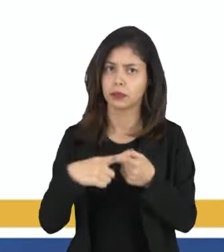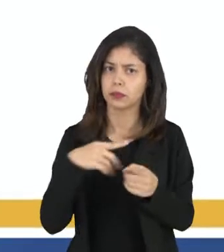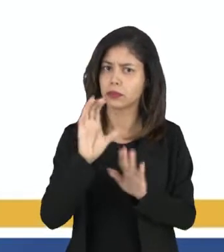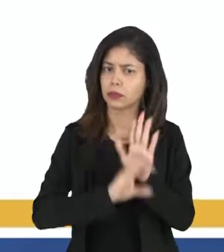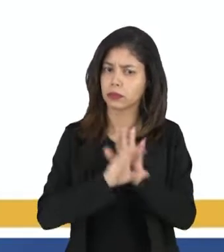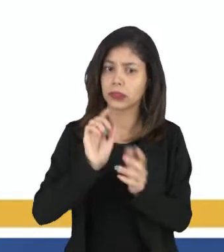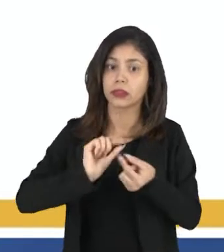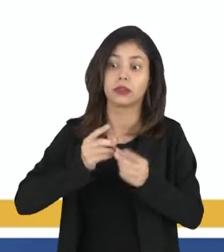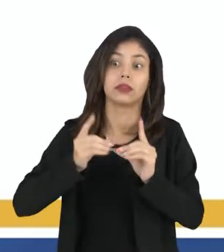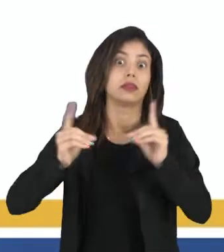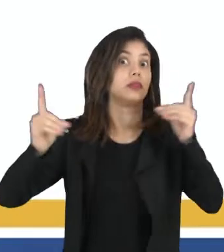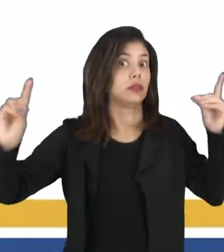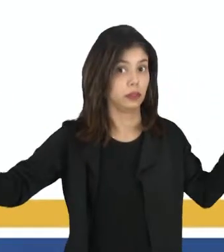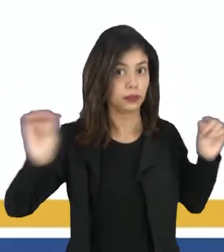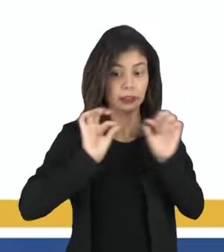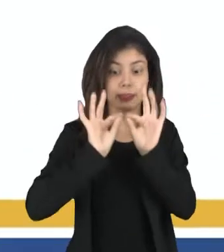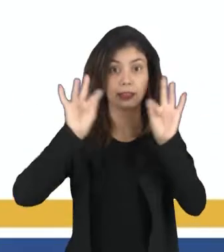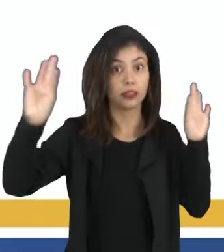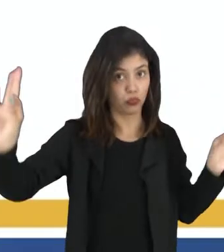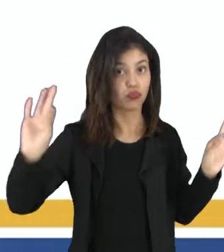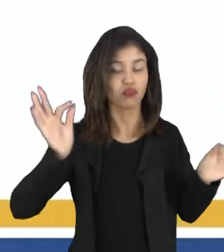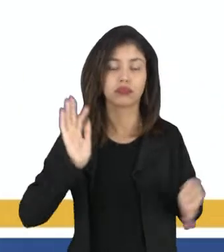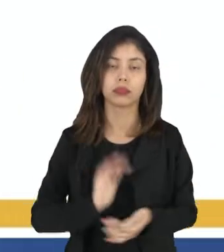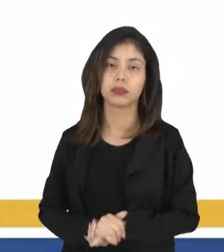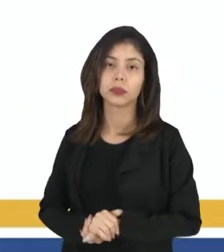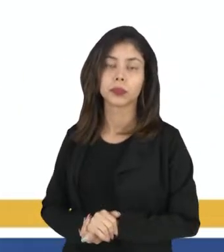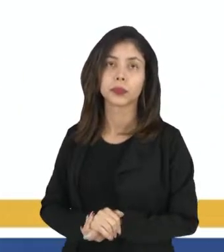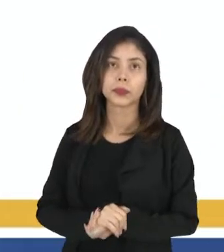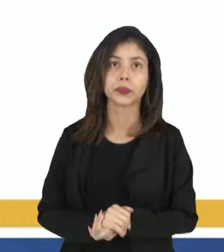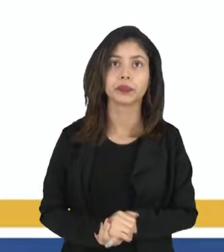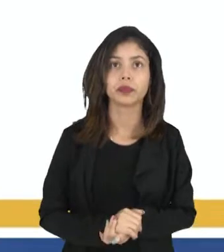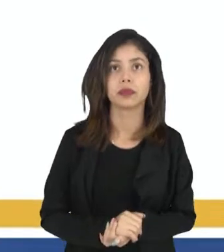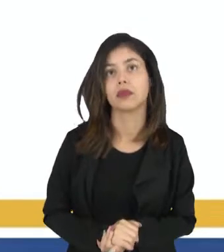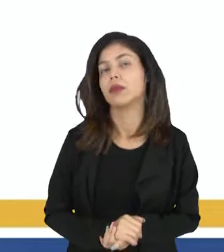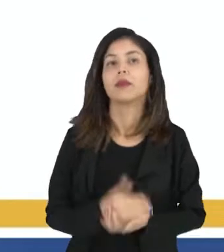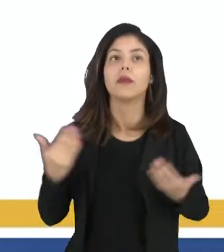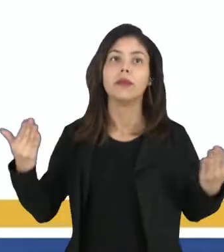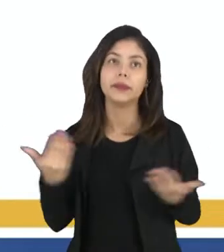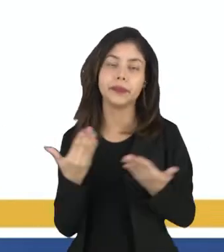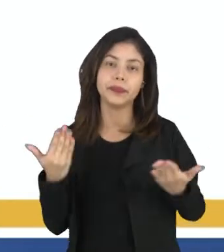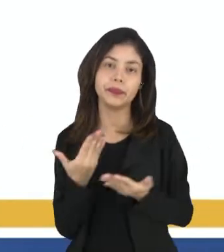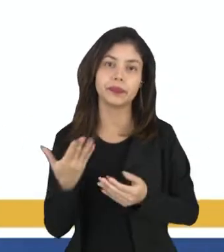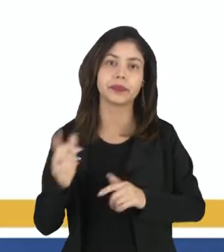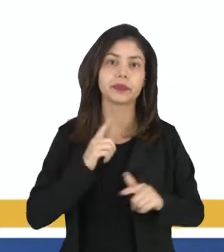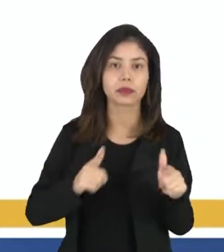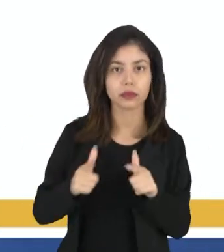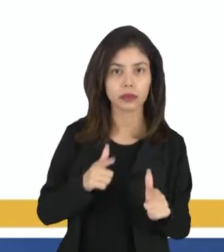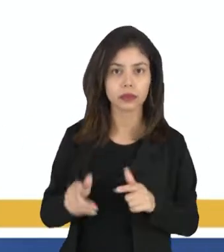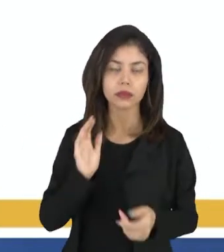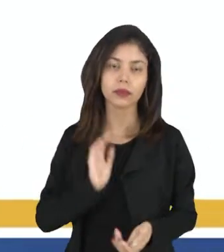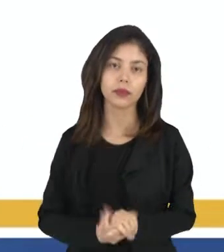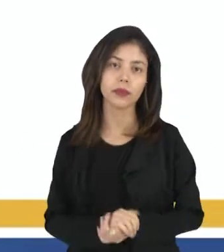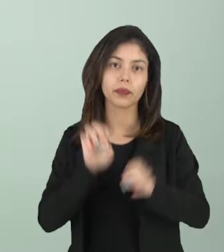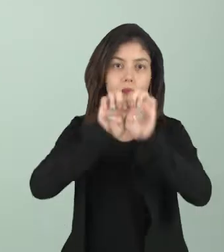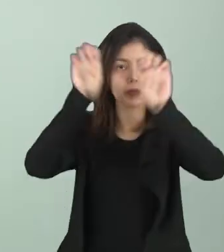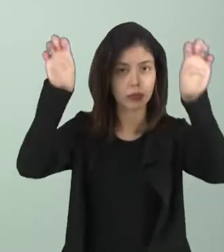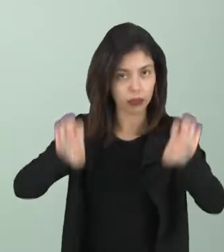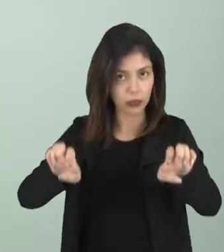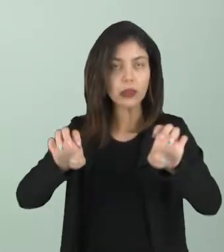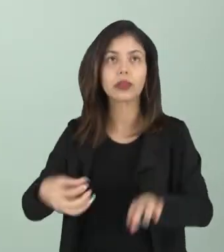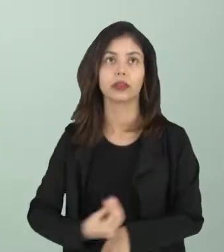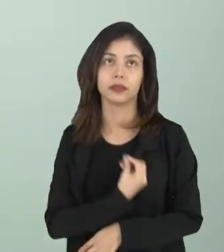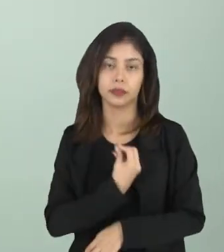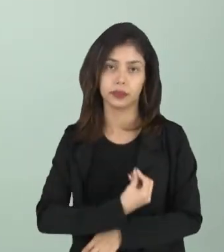conteúdo um pouquinho extenso, um pouquinho complexo, certo? Hoje nós vamos trabalhar mais a estrutura